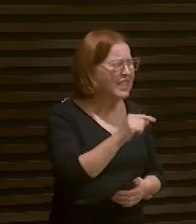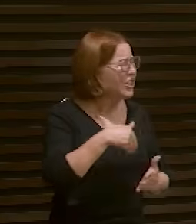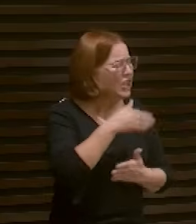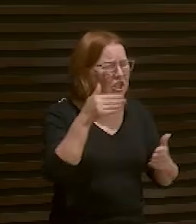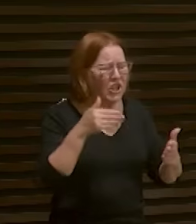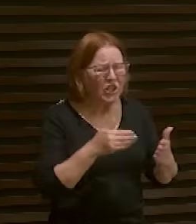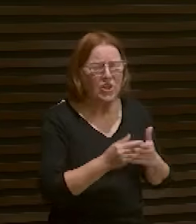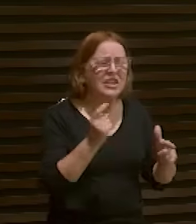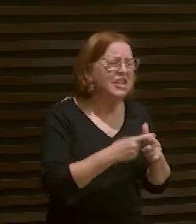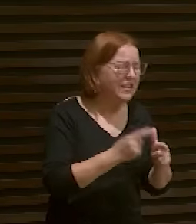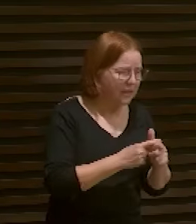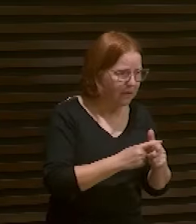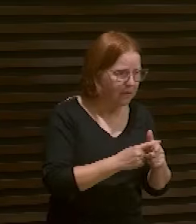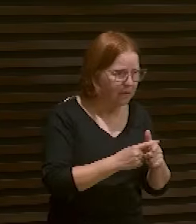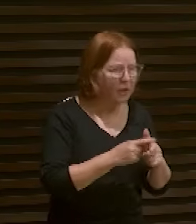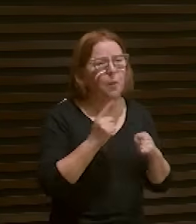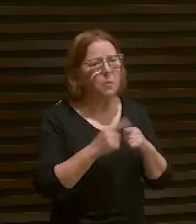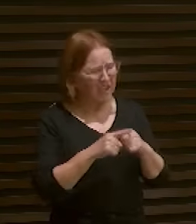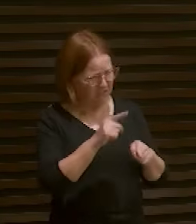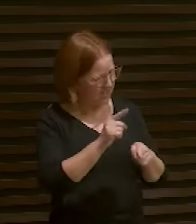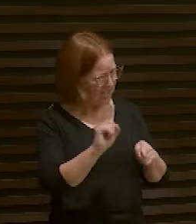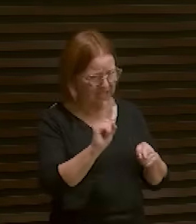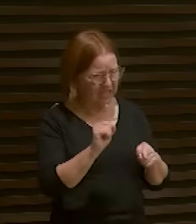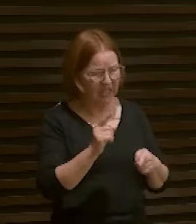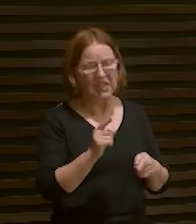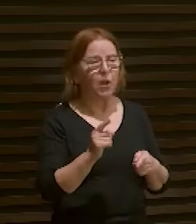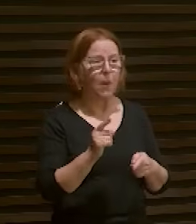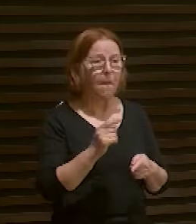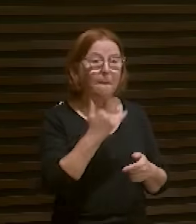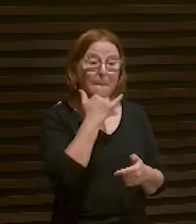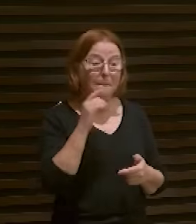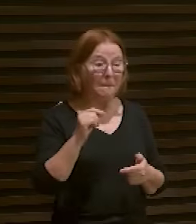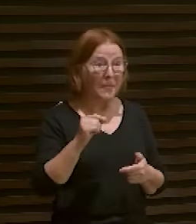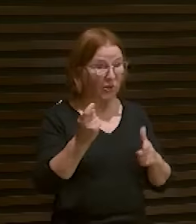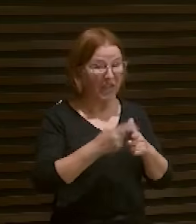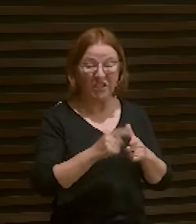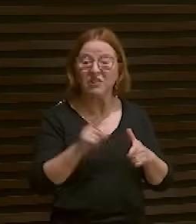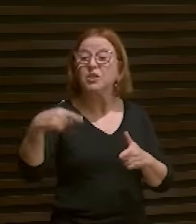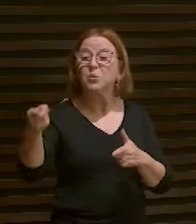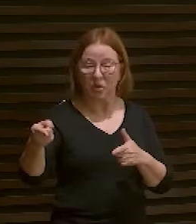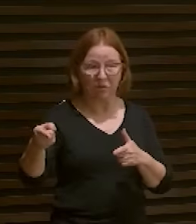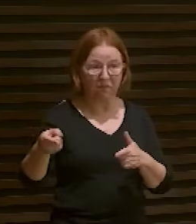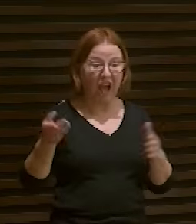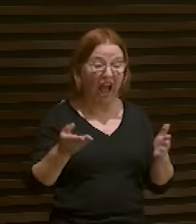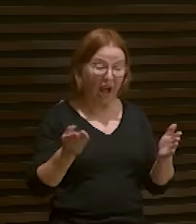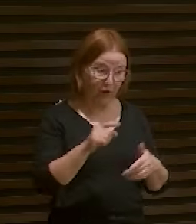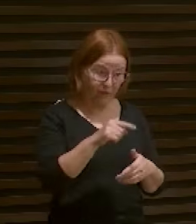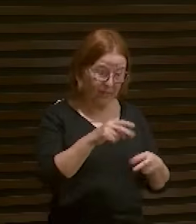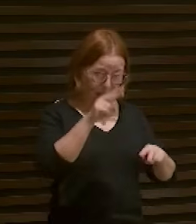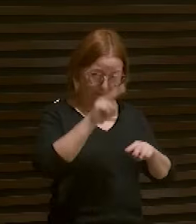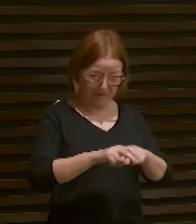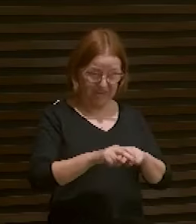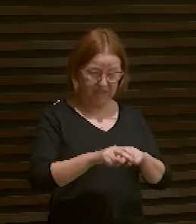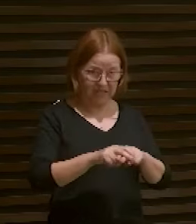Por que não perdoaste a dívida do outro? Agora ele vai ser solto e você vai ser entregue. E você vai ser preso e você vai ser entregue, sabe